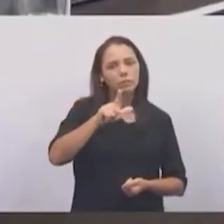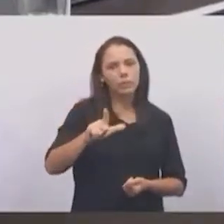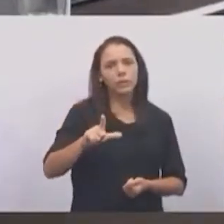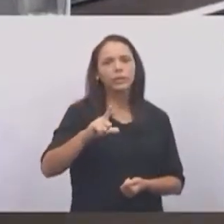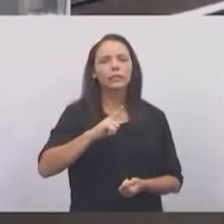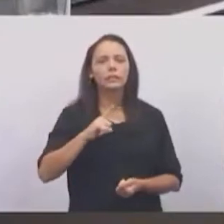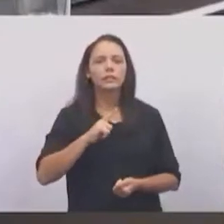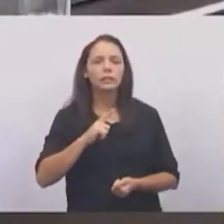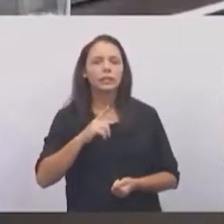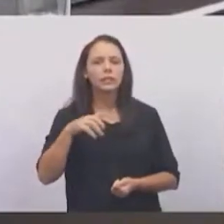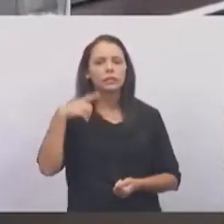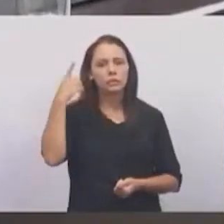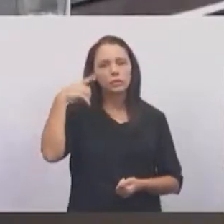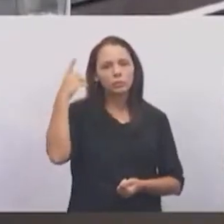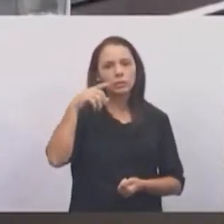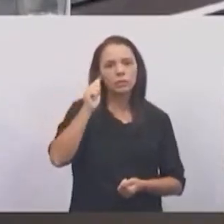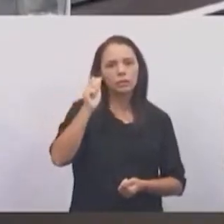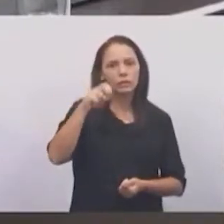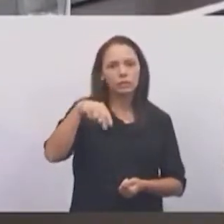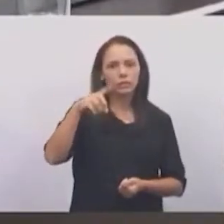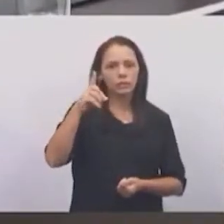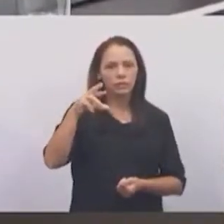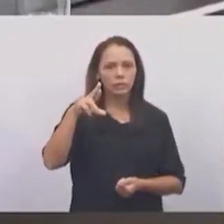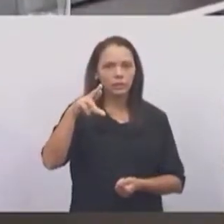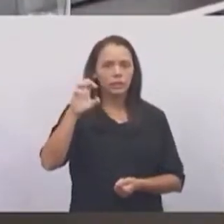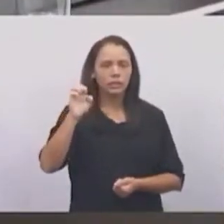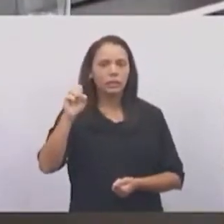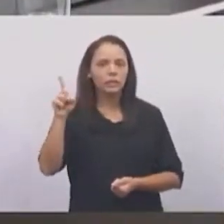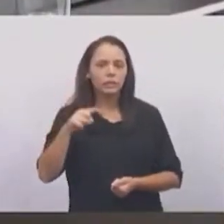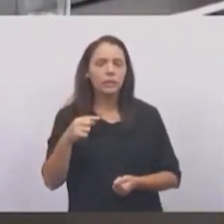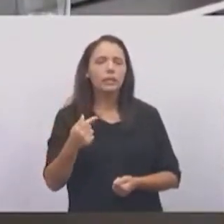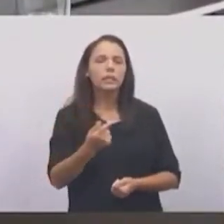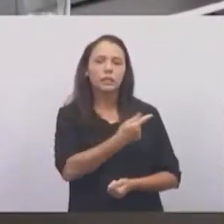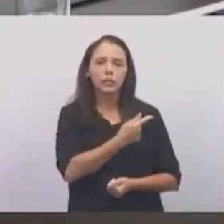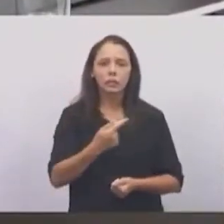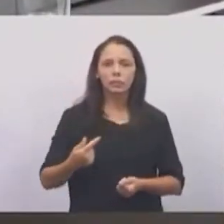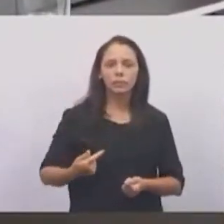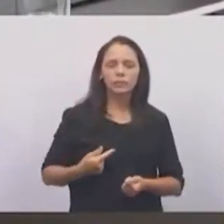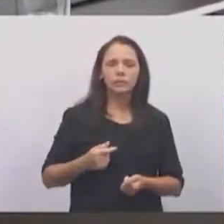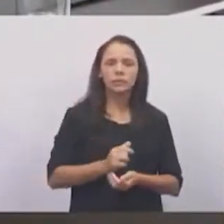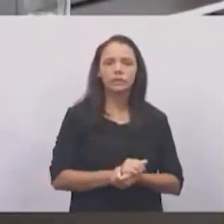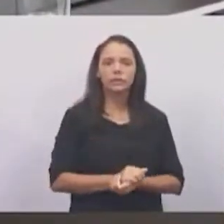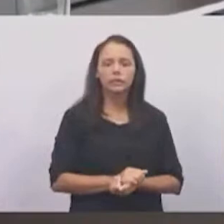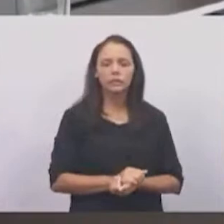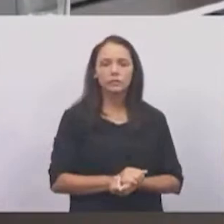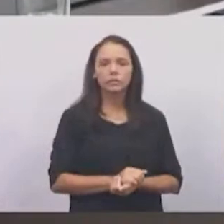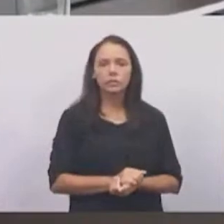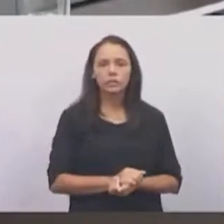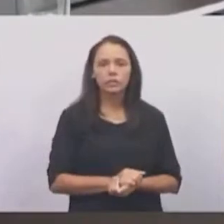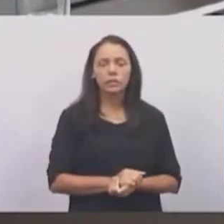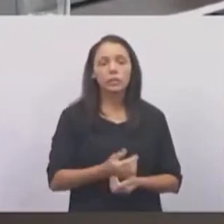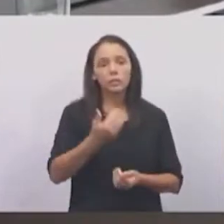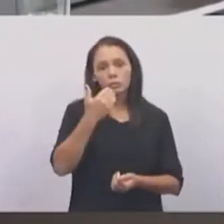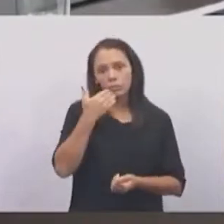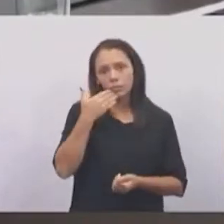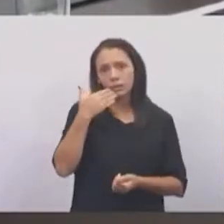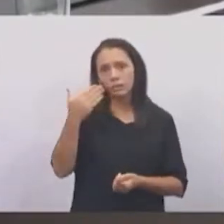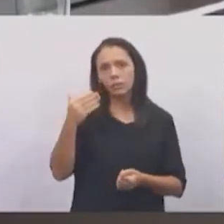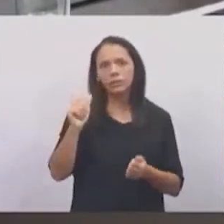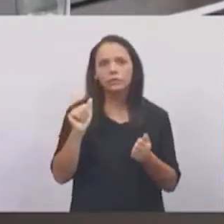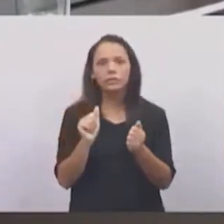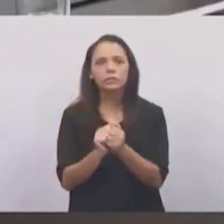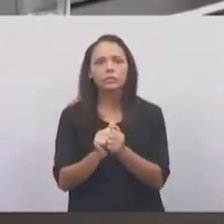André do Prado, que hoje é o presidente da Assembleia Legislativa do Estado de São Paulo, para que ele intervenha junto ao governador, para